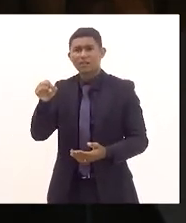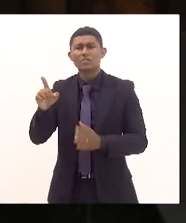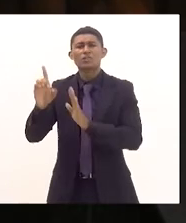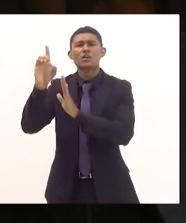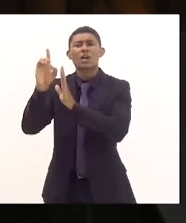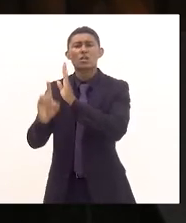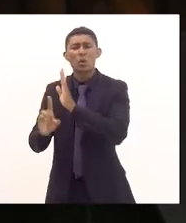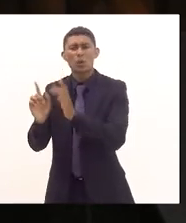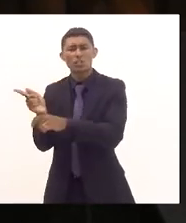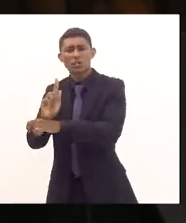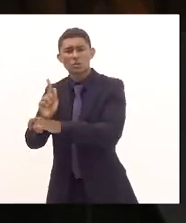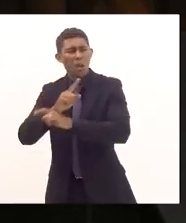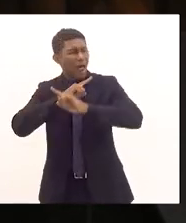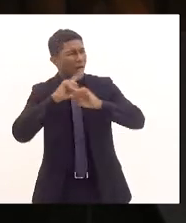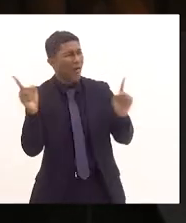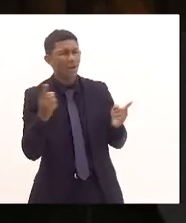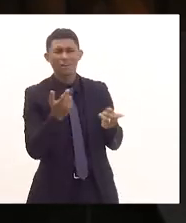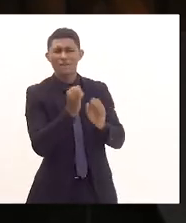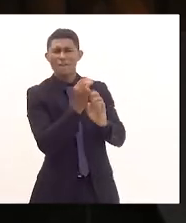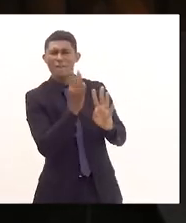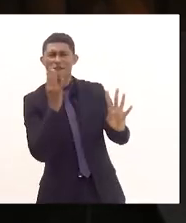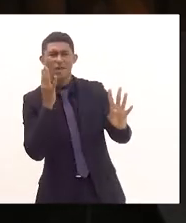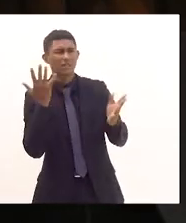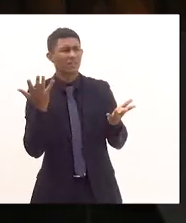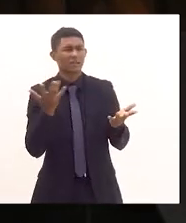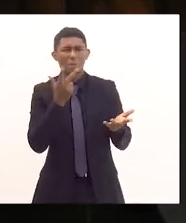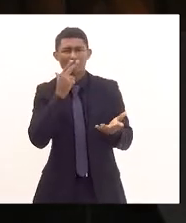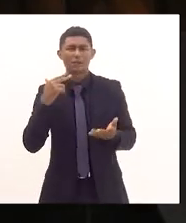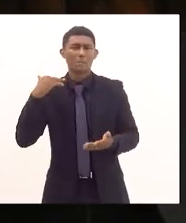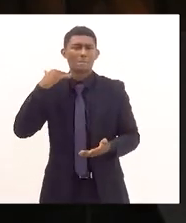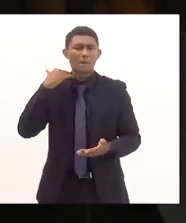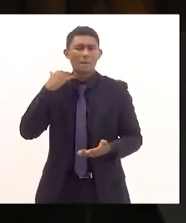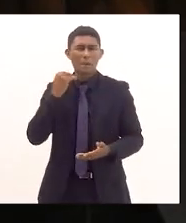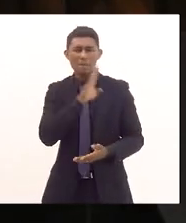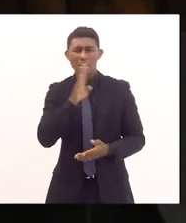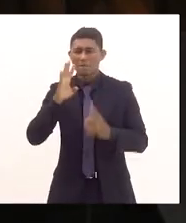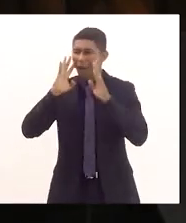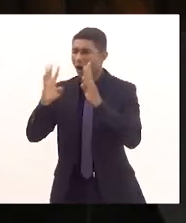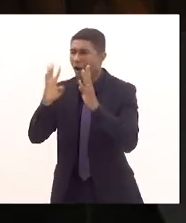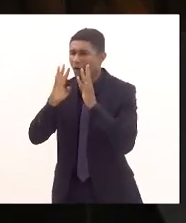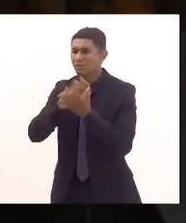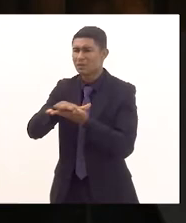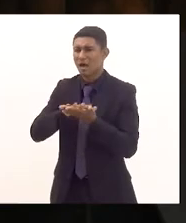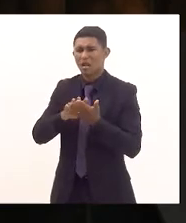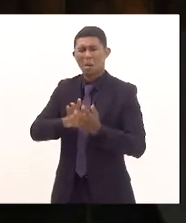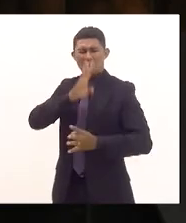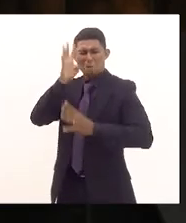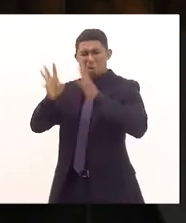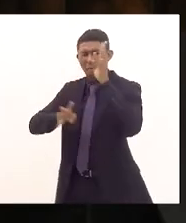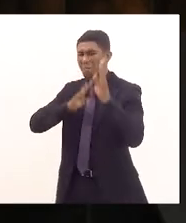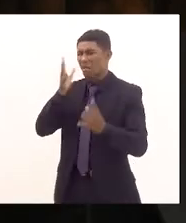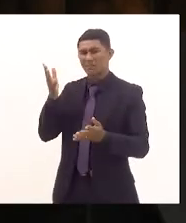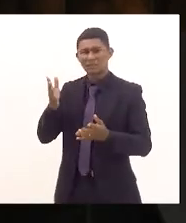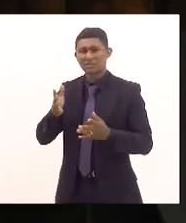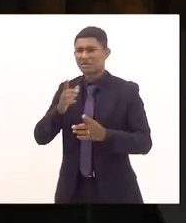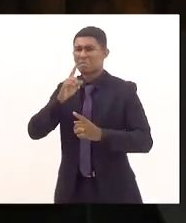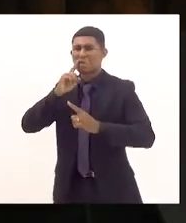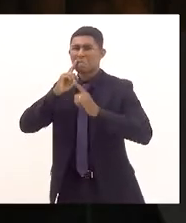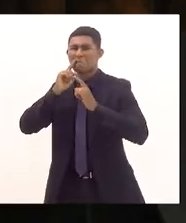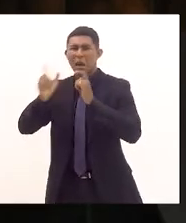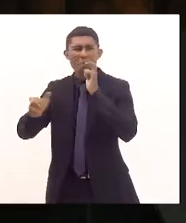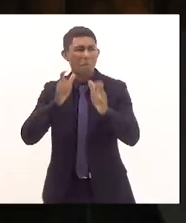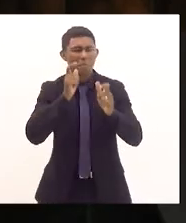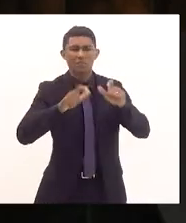fila que não termina o descaso grosseria e muito mais eu quero